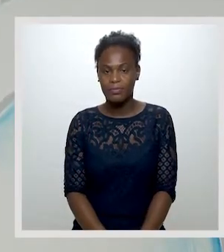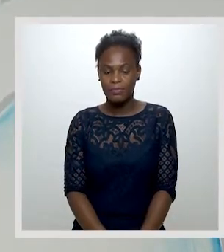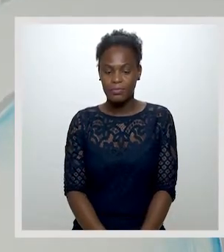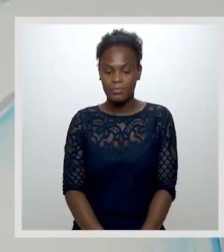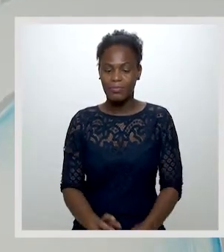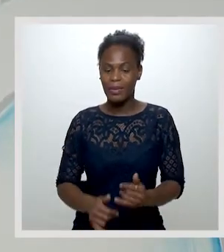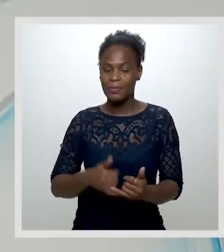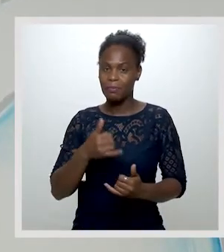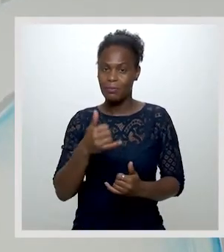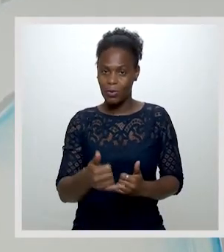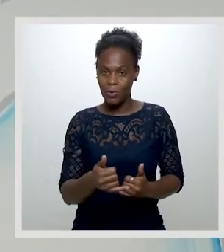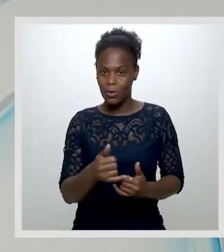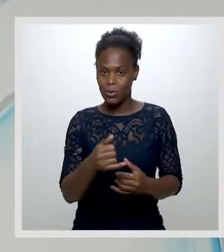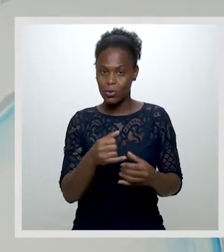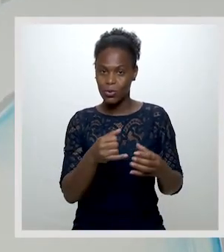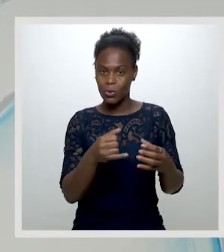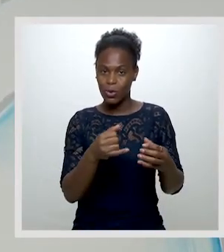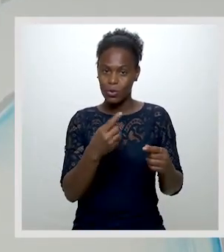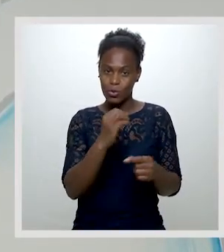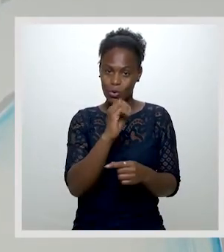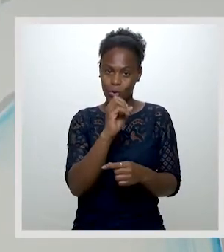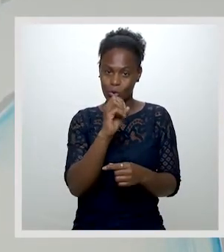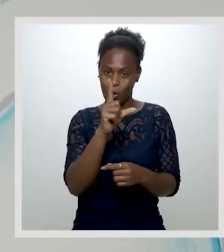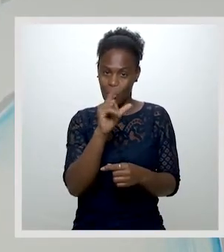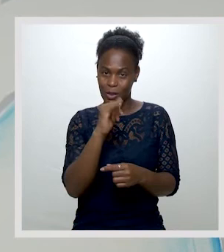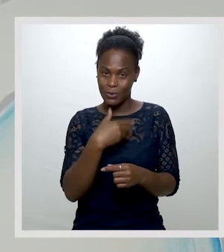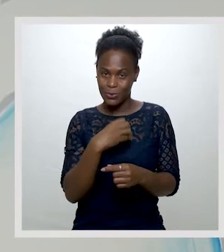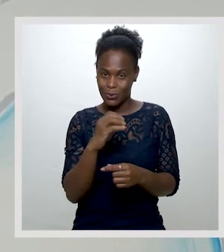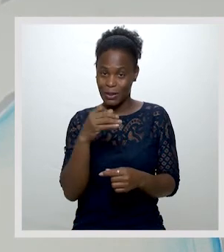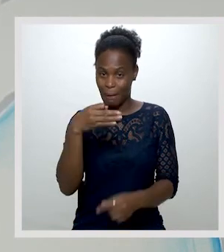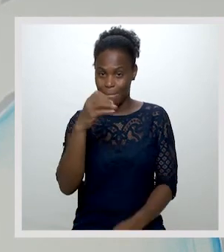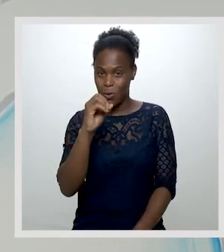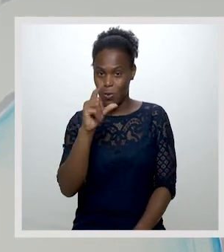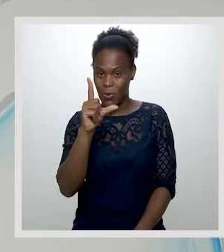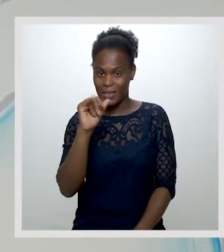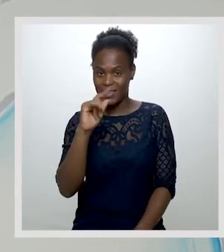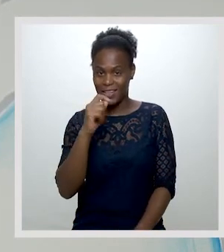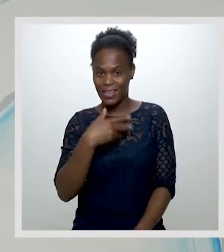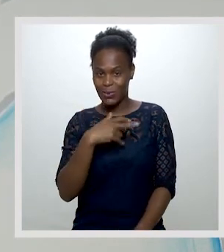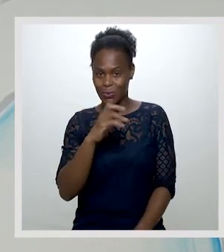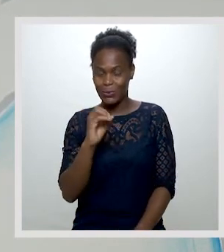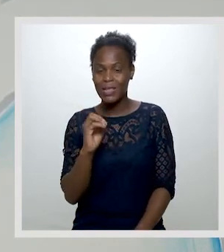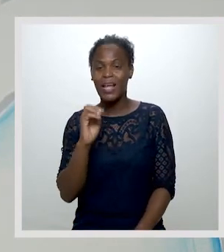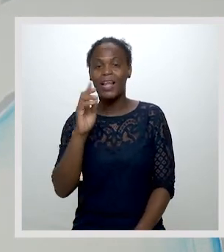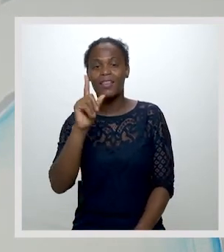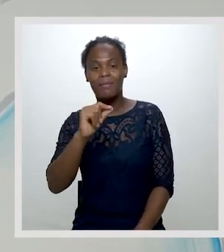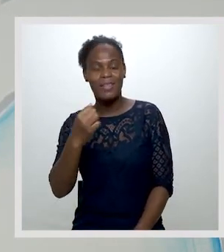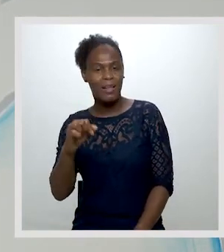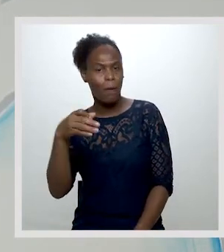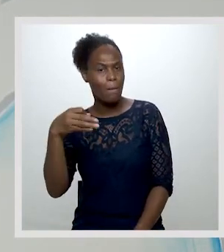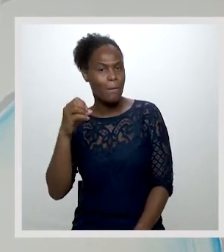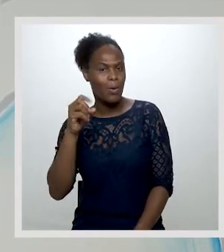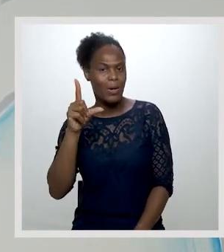Depois de agruparmos os sólidos poliedros e os sólidos não poliedros, agora vamos aos